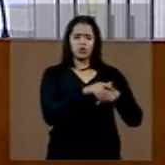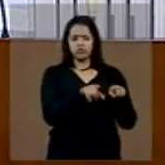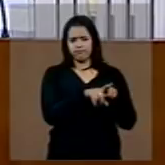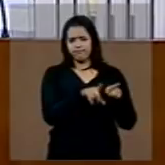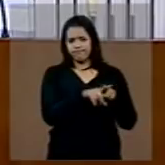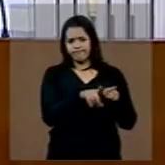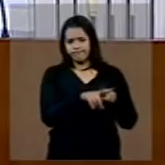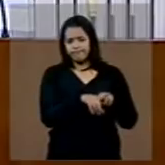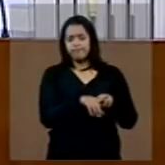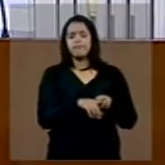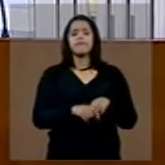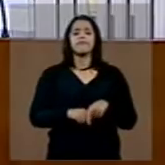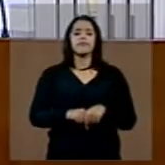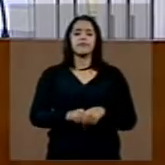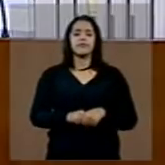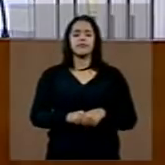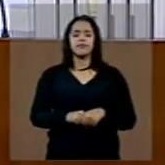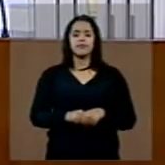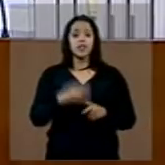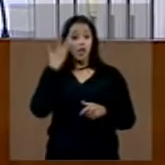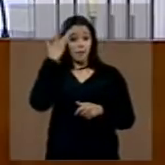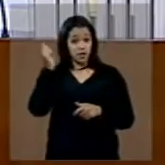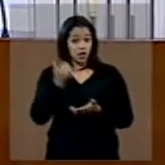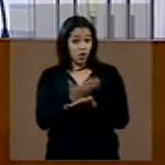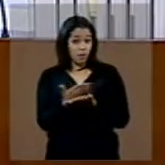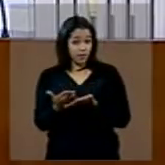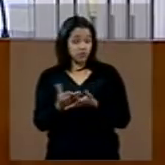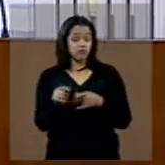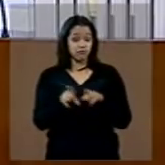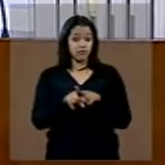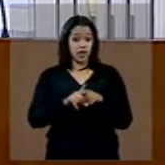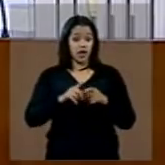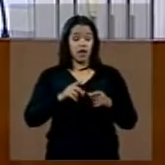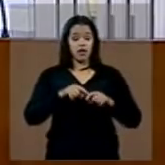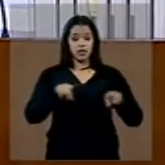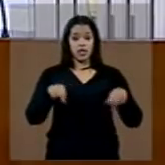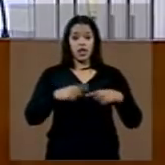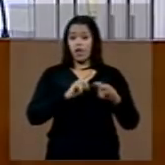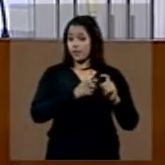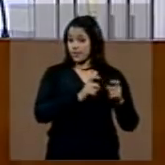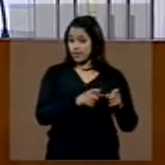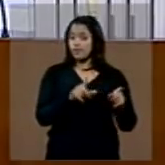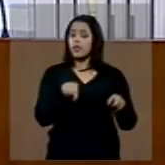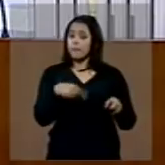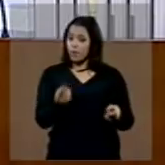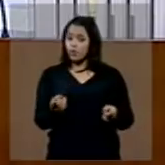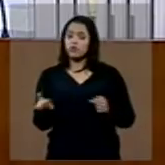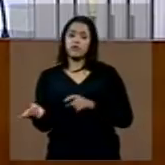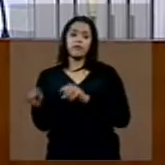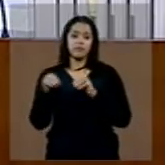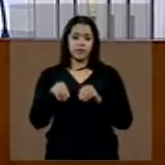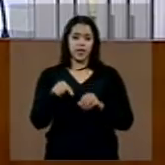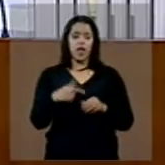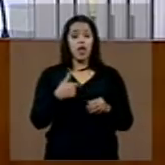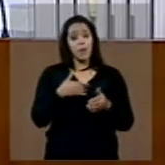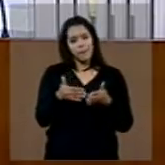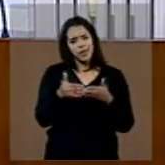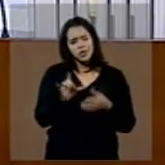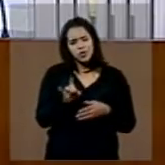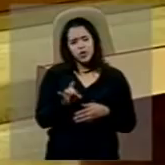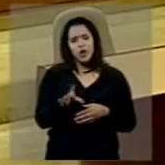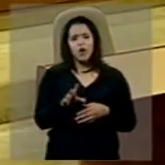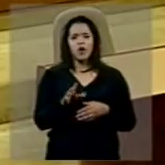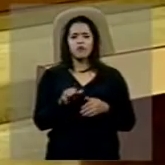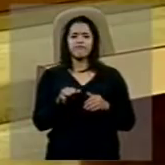eleitoral. Amanhã começaremos com a administrativa na sala de lanche e depois viremos. Presidente, para cá. Presidente, apenas eu peço a Vossa Excelência que,